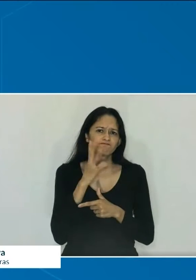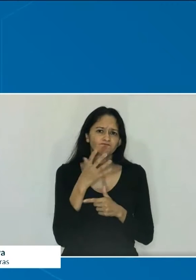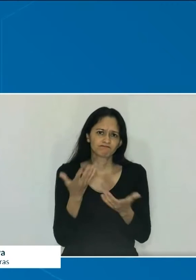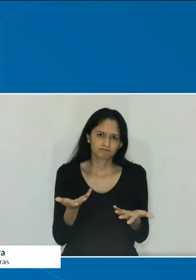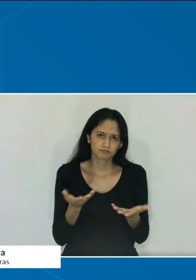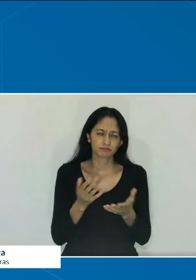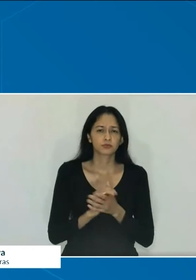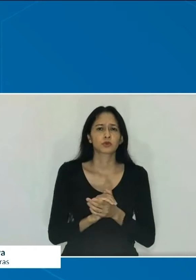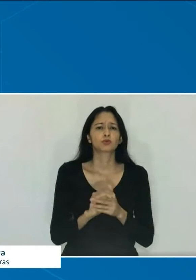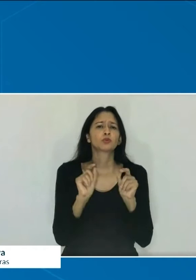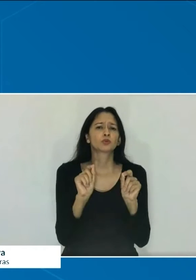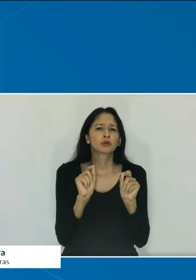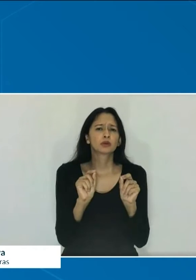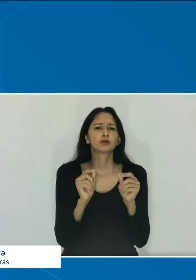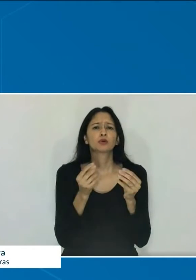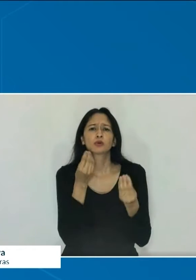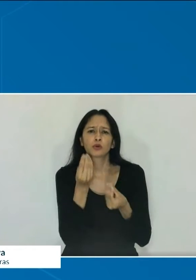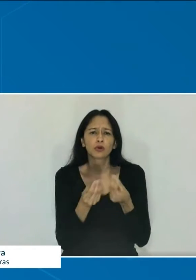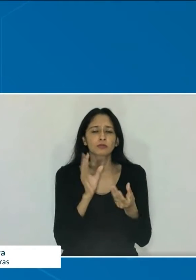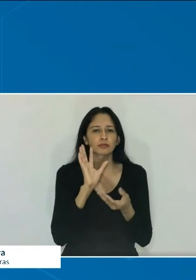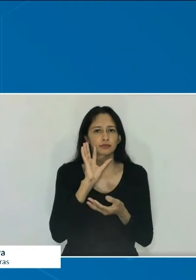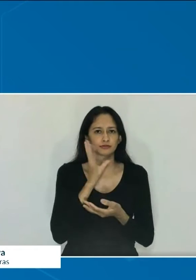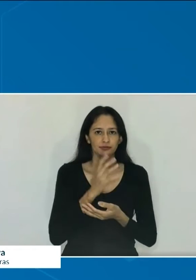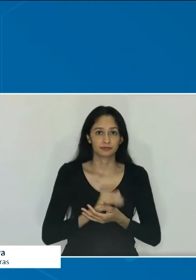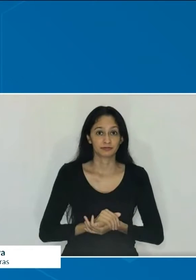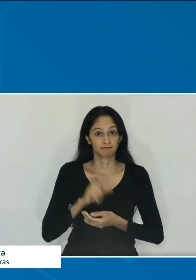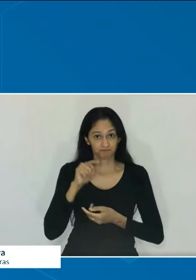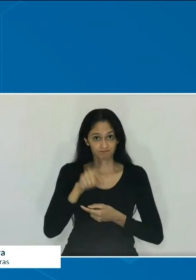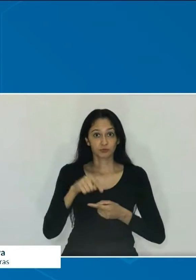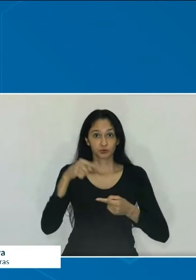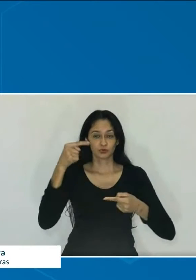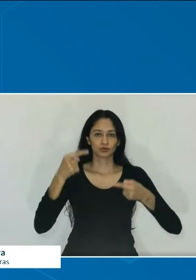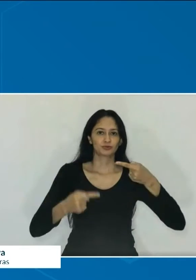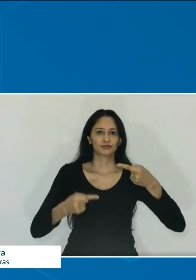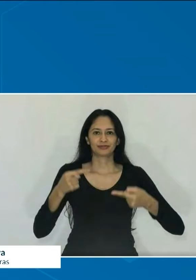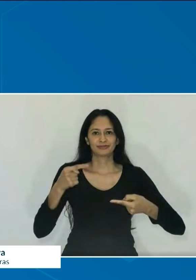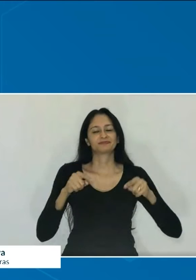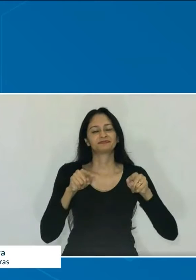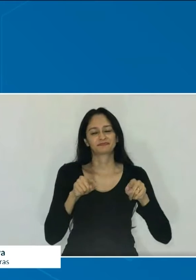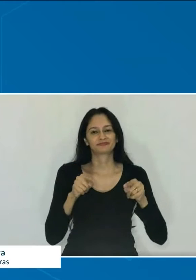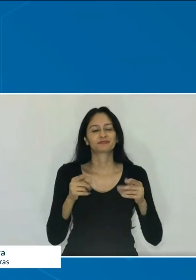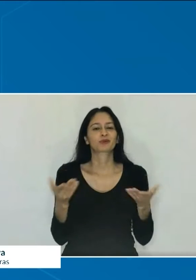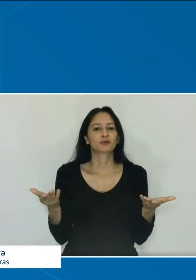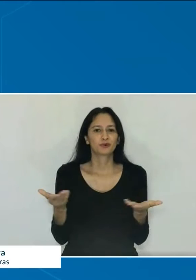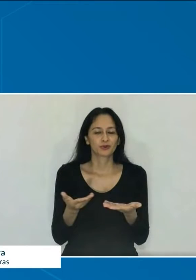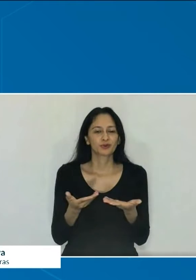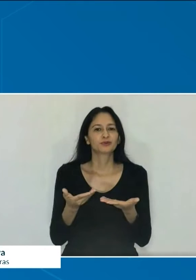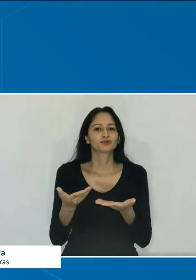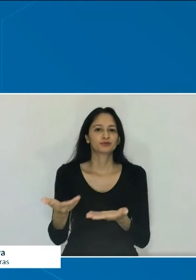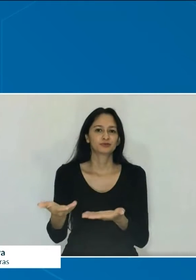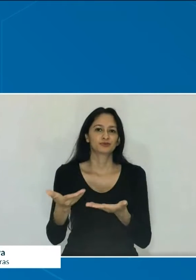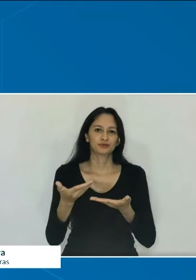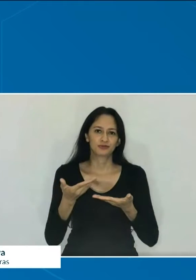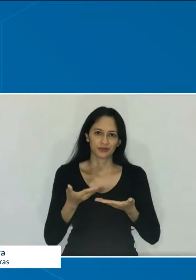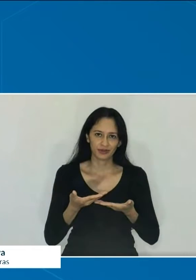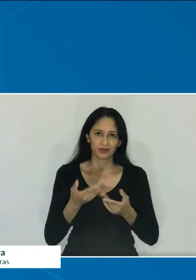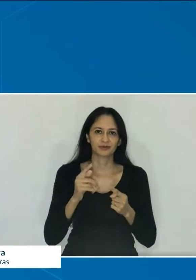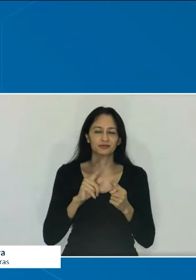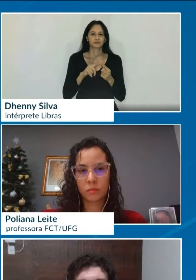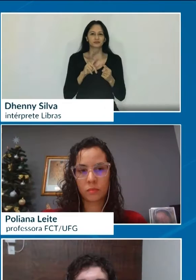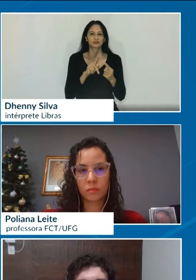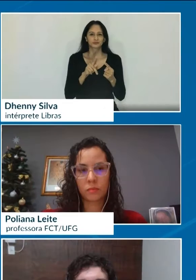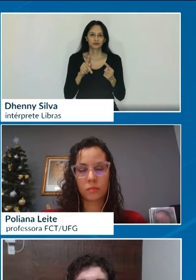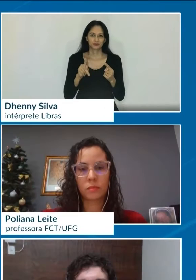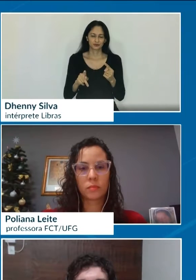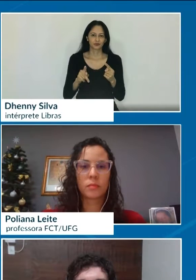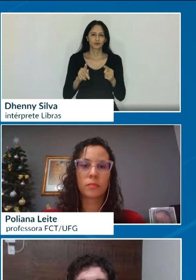E o que precisa ser feito? Então, para a gente bater um papo sobre esse assunto, hoje nós temos aqui a professora do curso